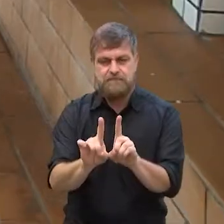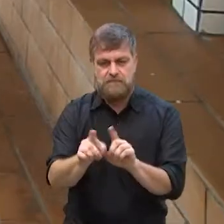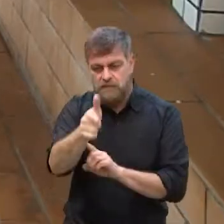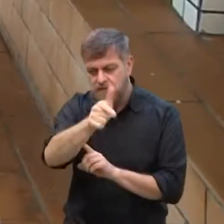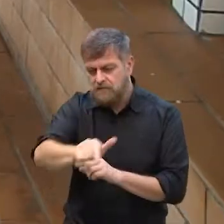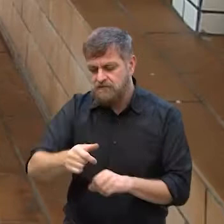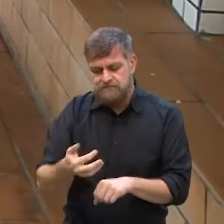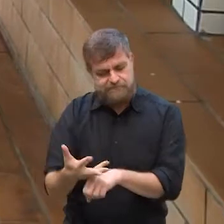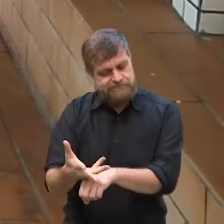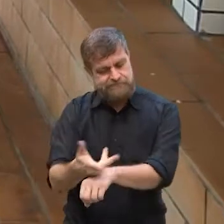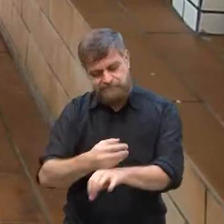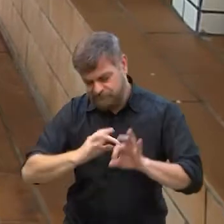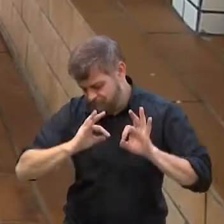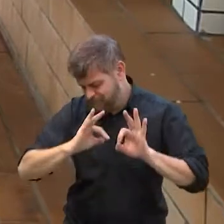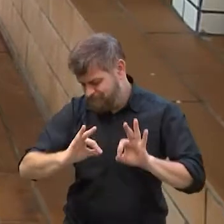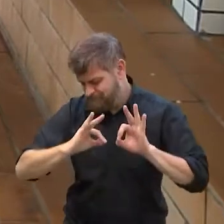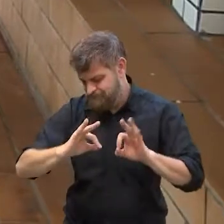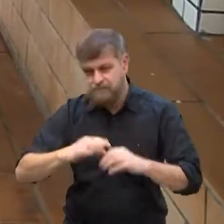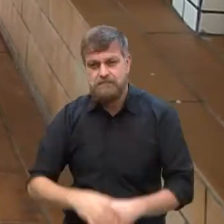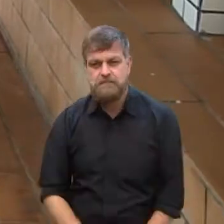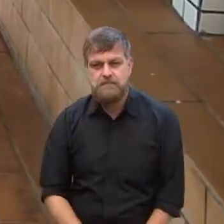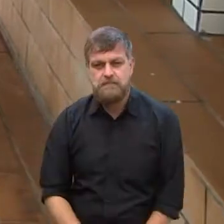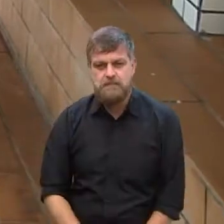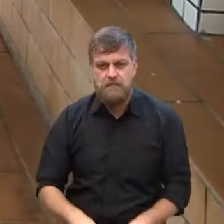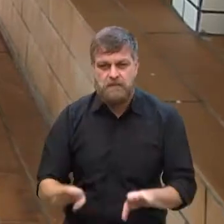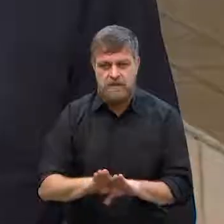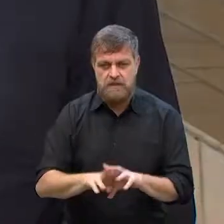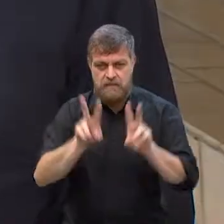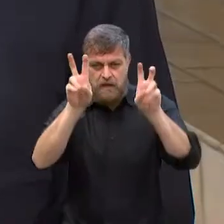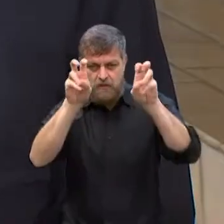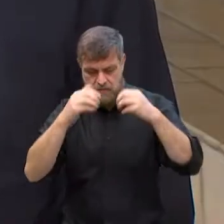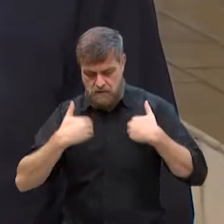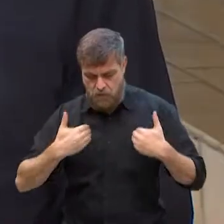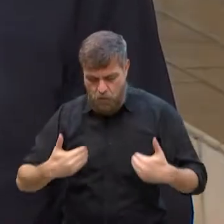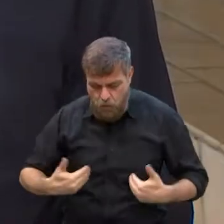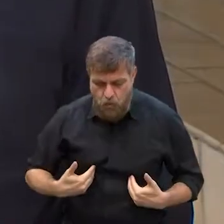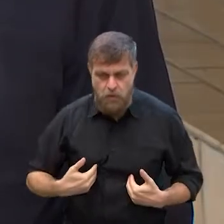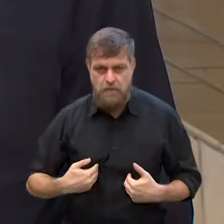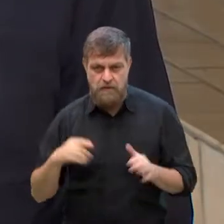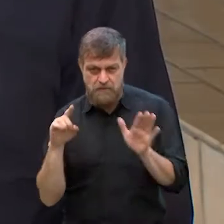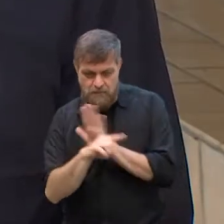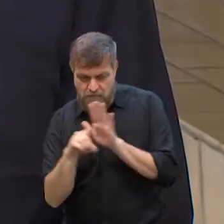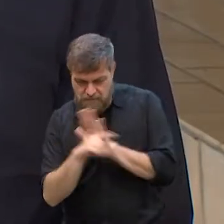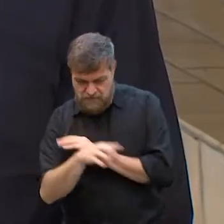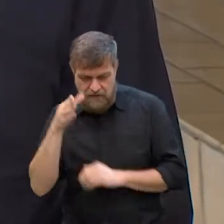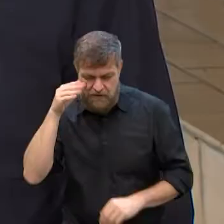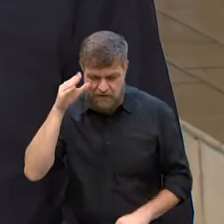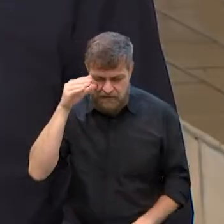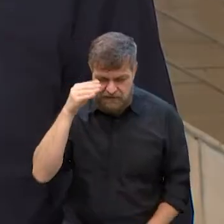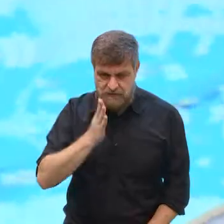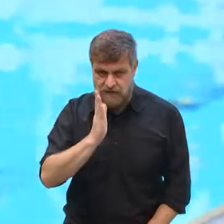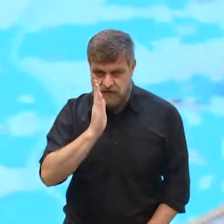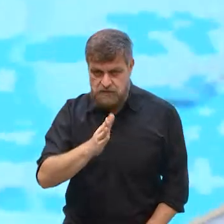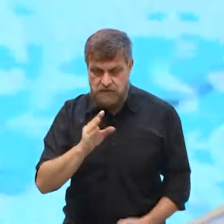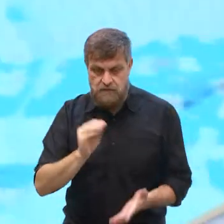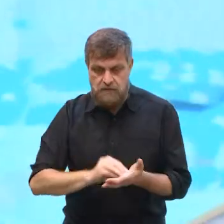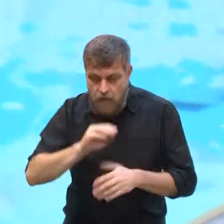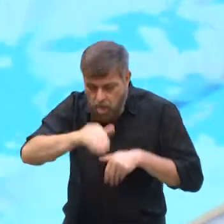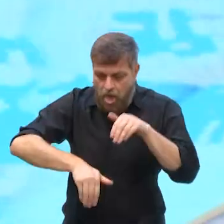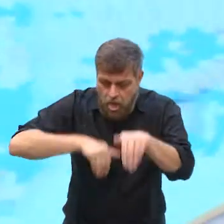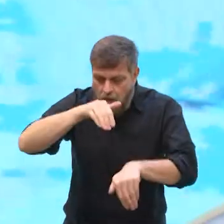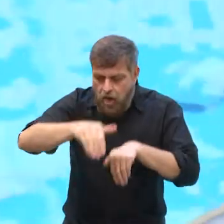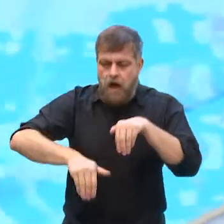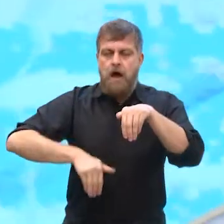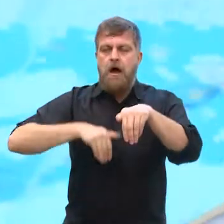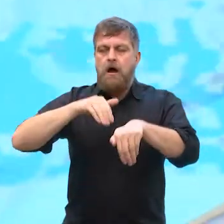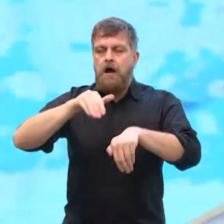algo espetacular para mim. A gente estava falando dessa parte física da piscina, como curiosidade. Já te faltou fôlego durante a